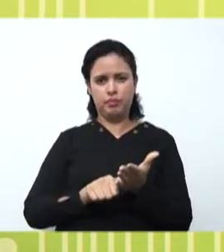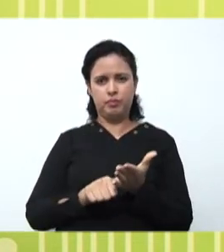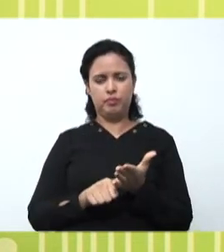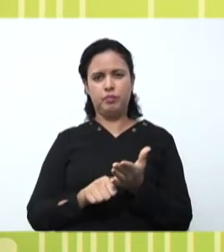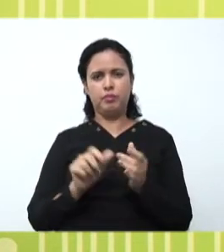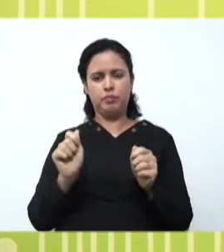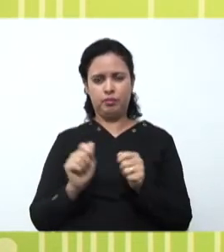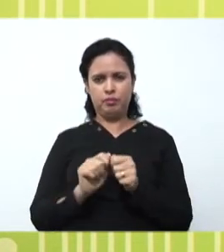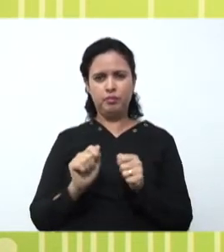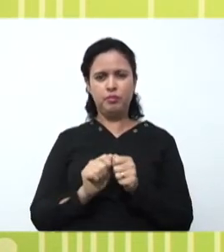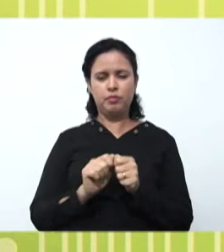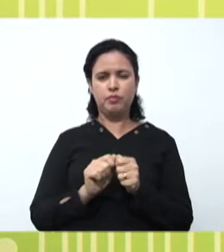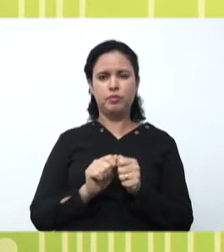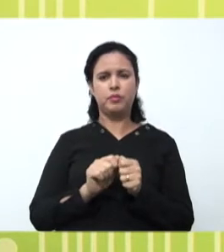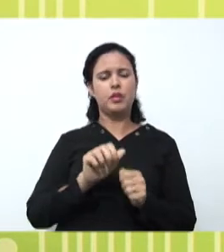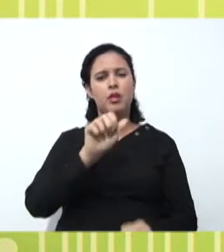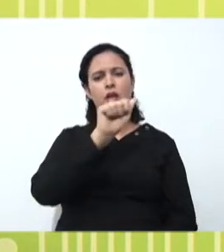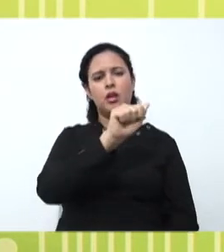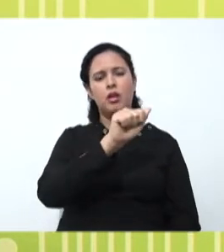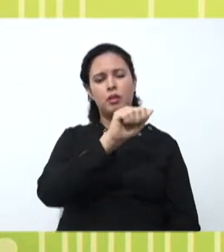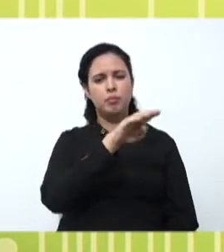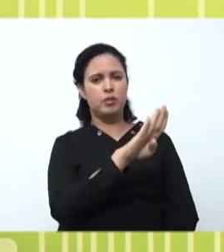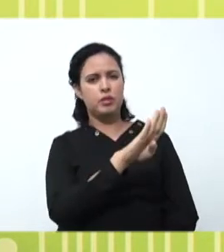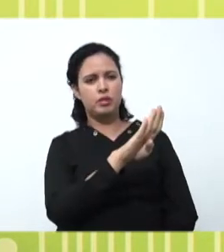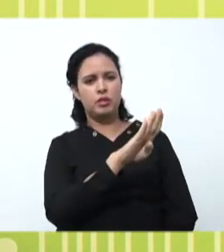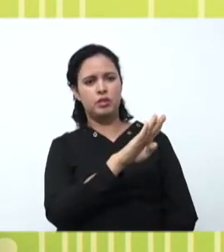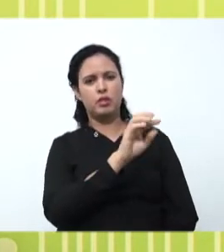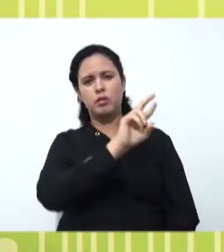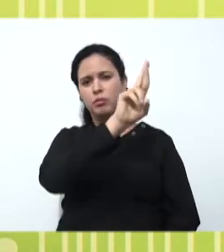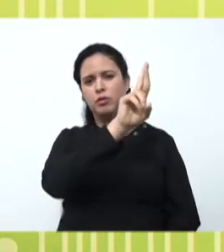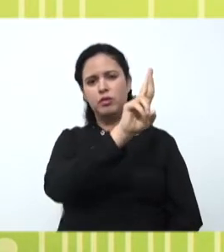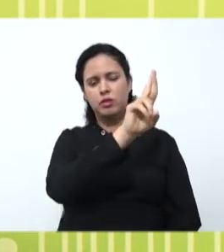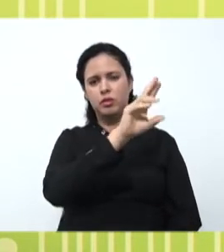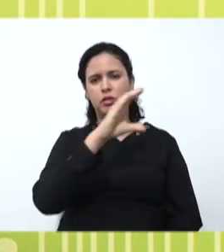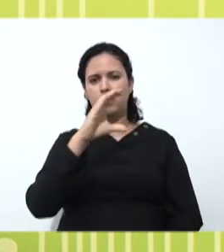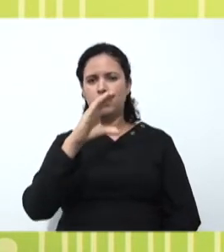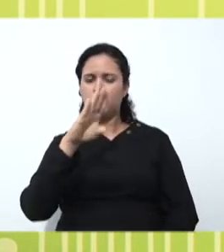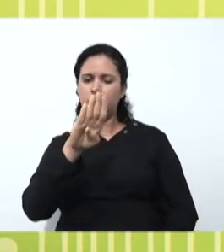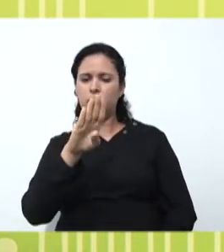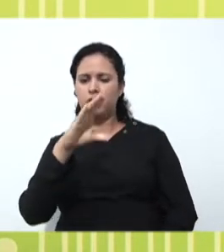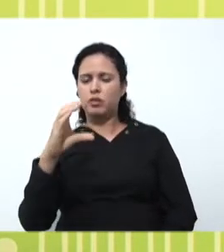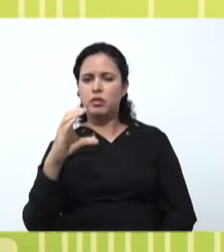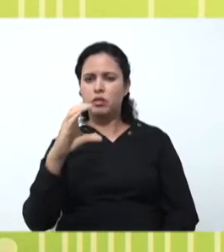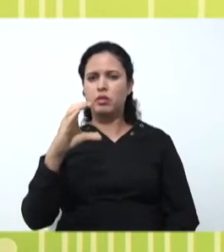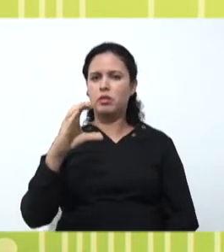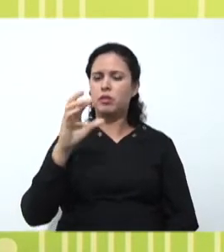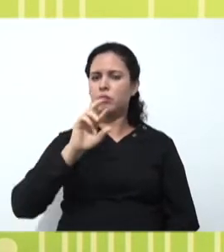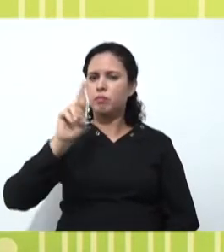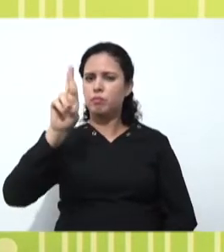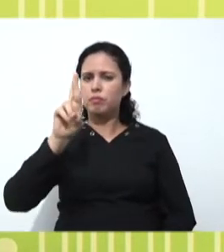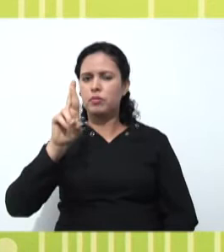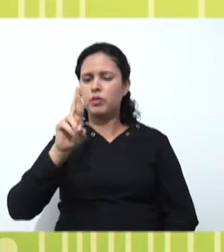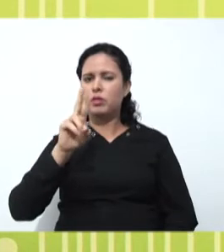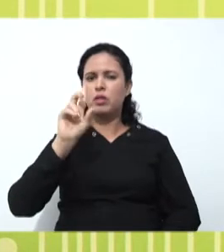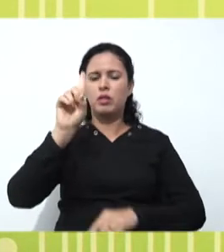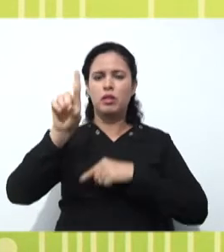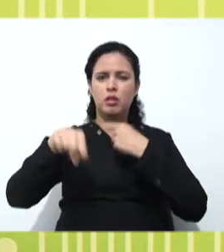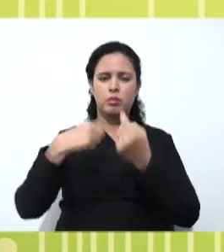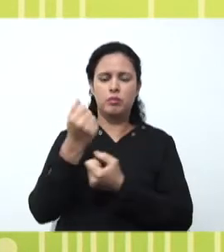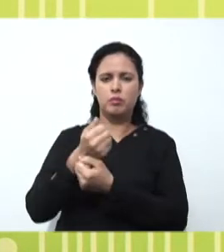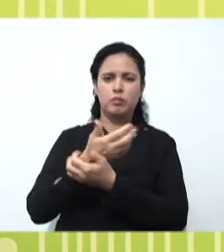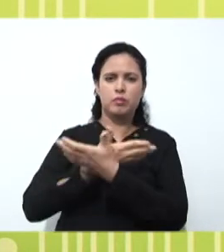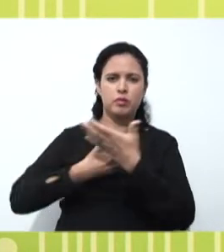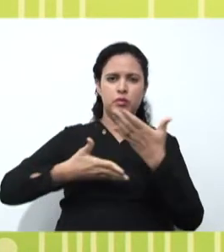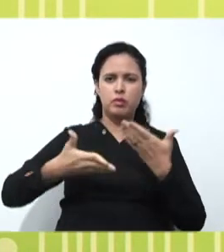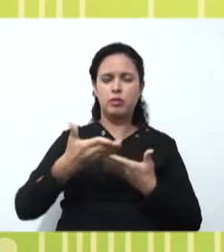fazer determinadas coisas, o cooperado B e C vão cuidar disso e depois a gente vai compartilhar todos esses resultados. Então, quando a gente